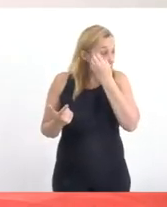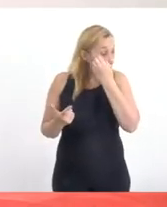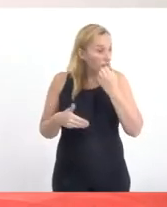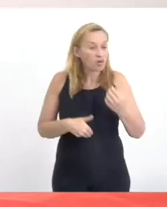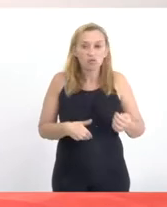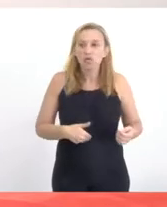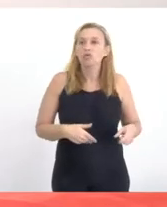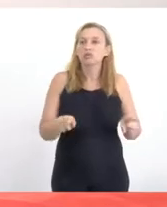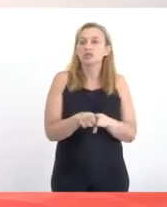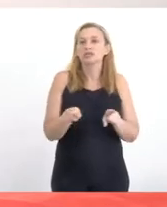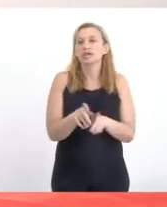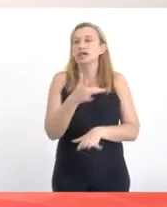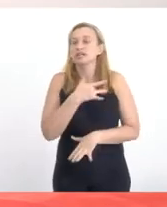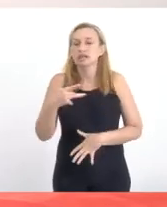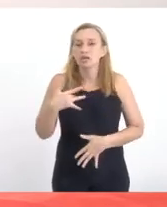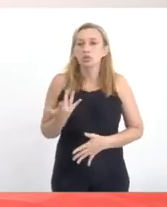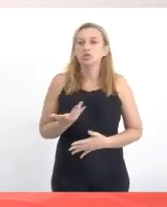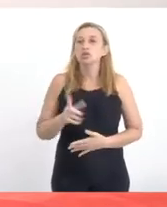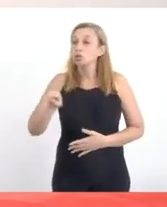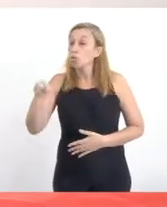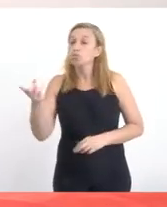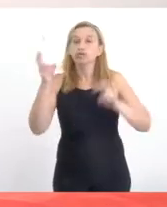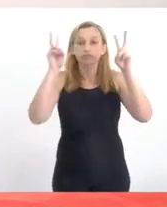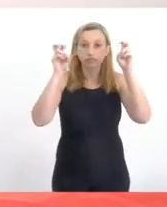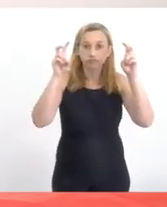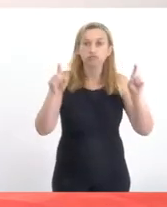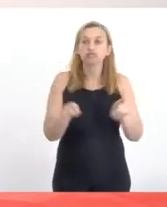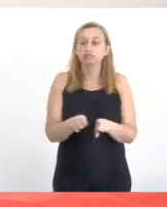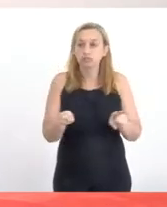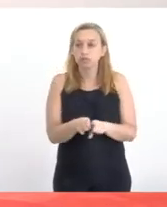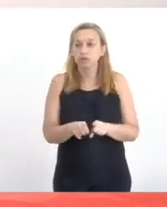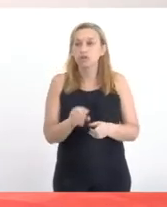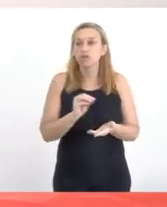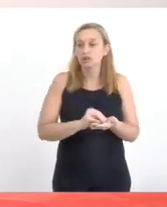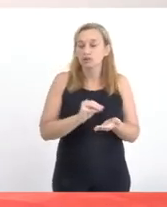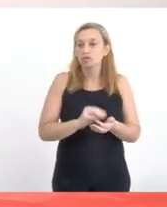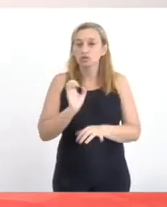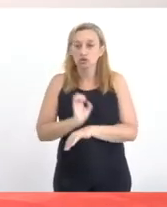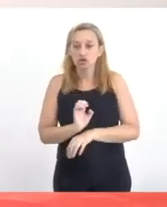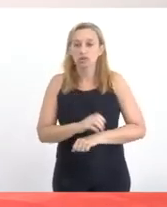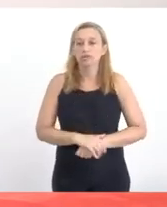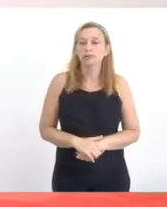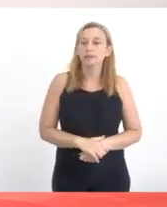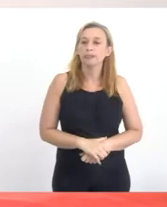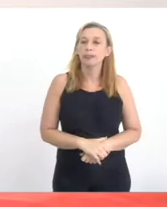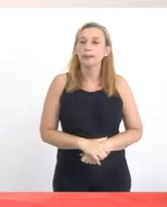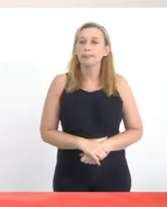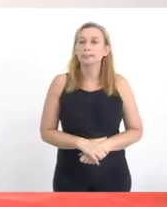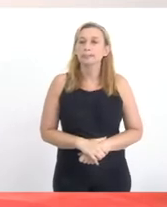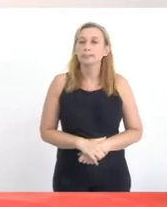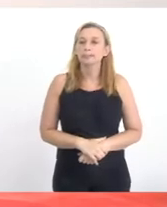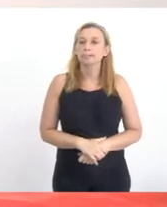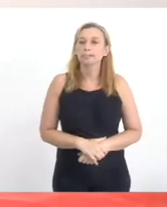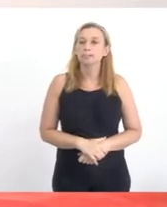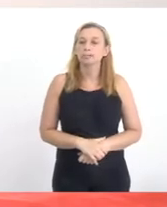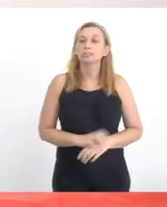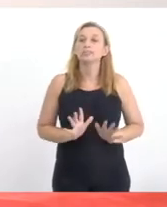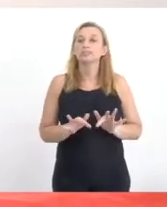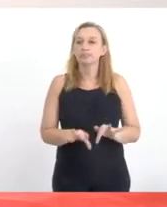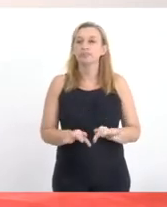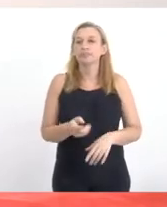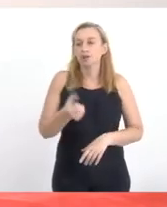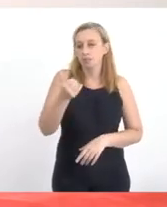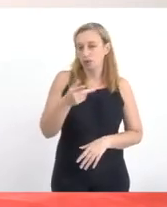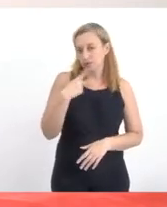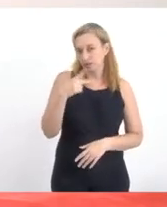fome mas também traz a saúde traz outras questões em outras ausências do estado é então acho que para